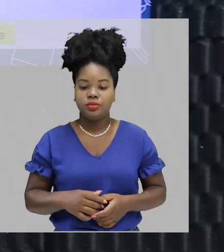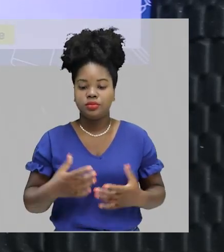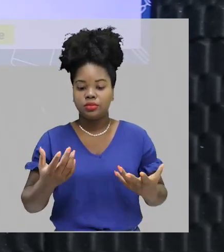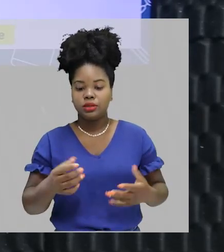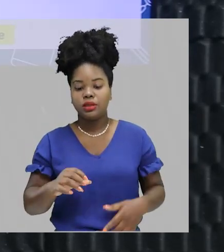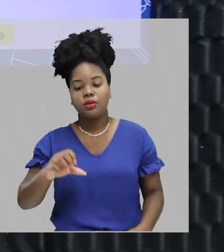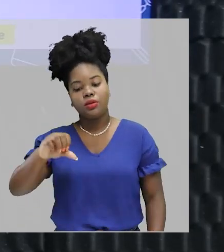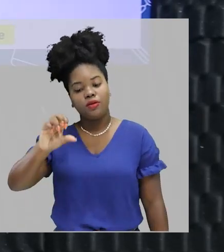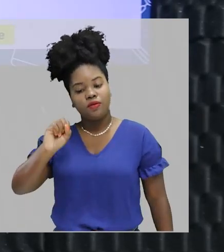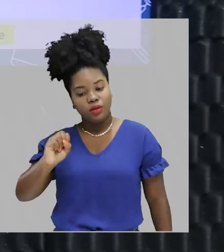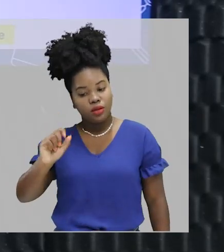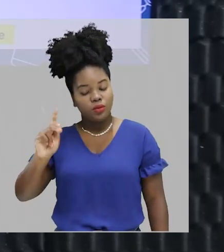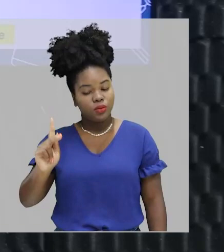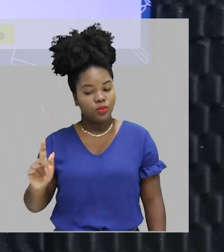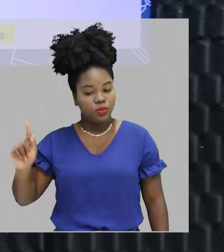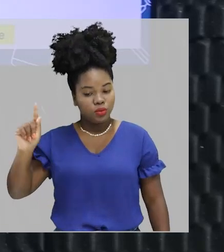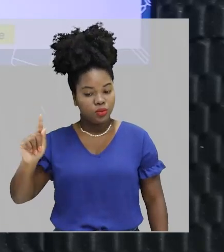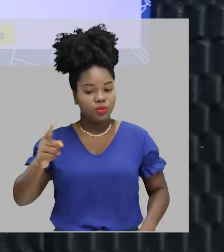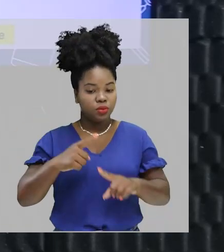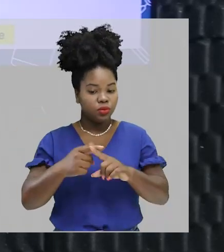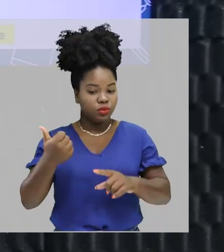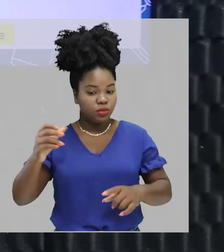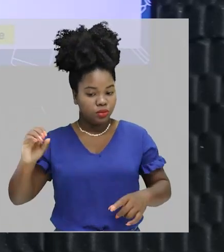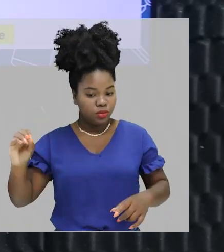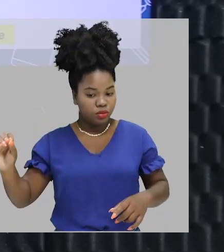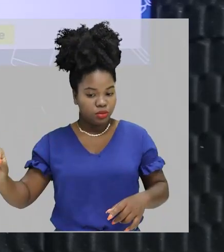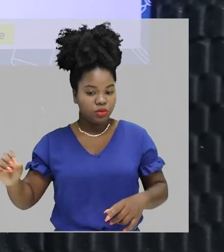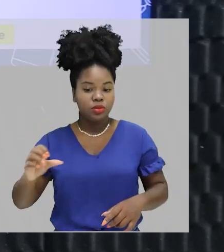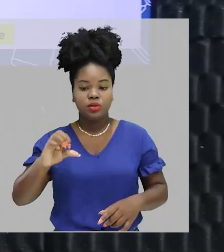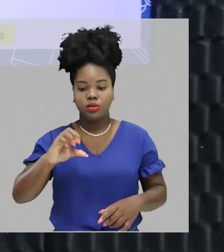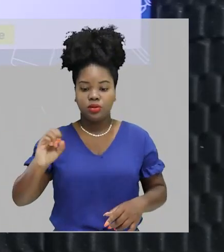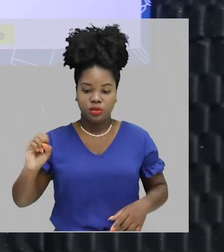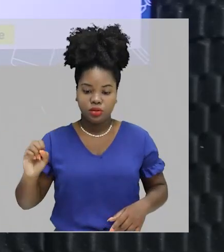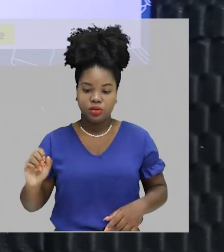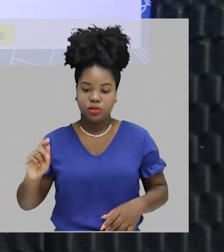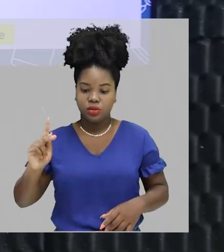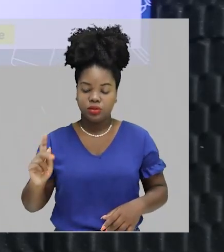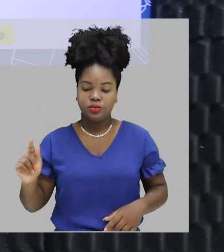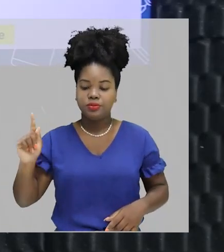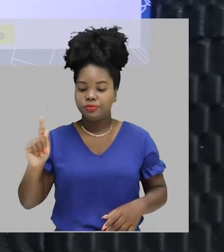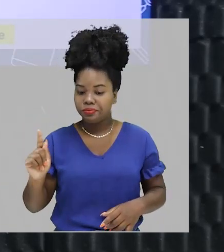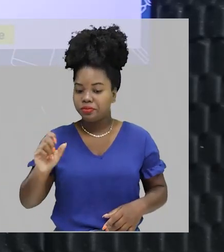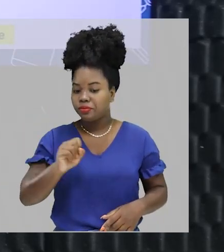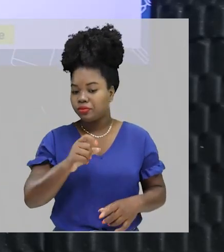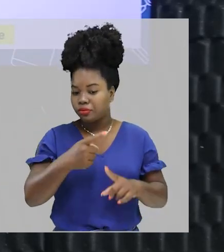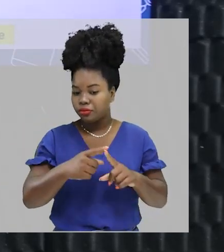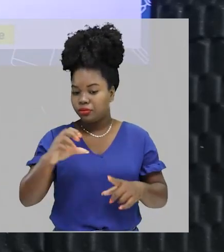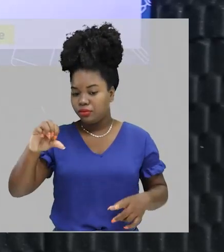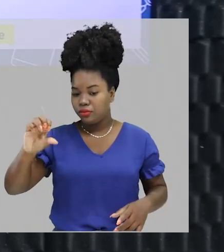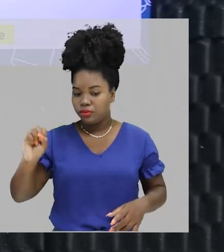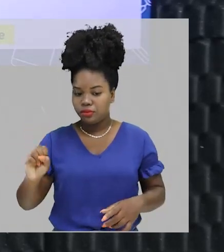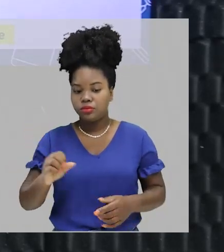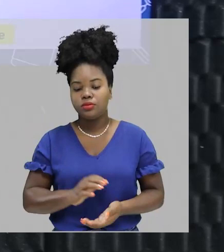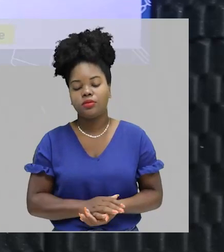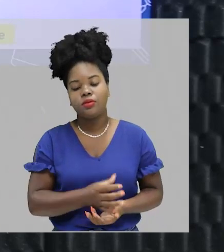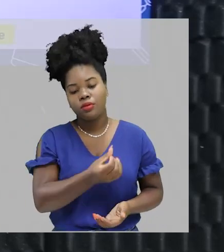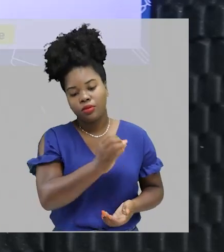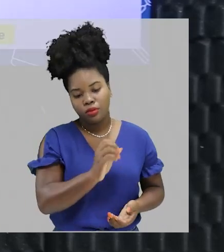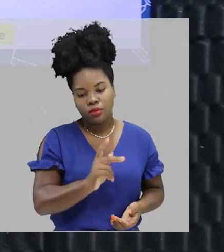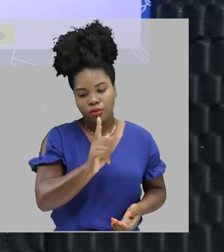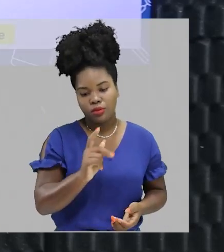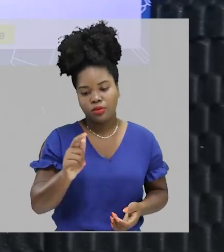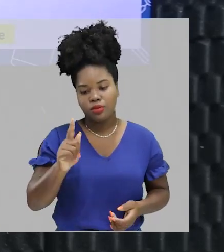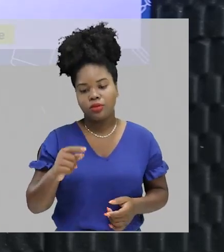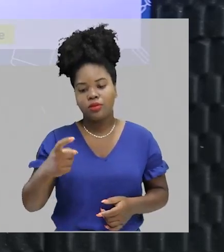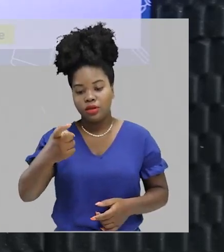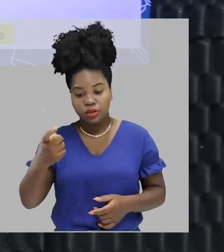massa 98 gramas. Multiplicando por 1000, 98 quilos. 8 vezes 98. 60 quilos da pirita